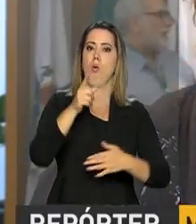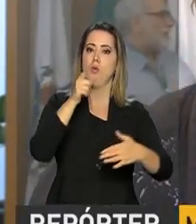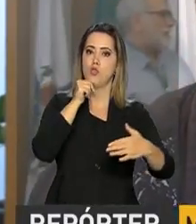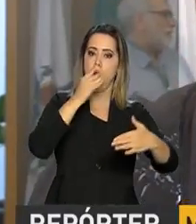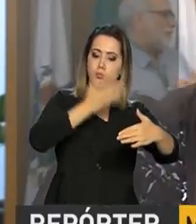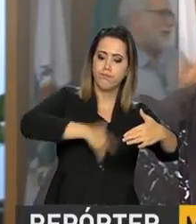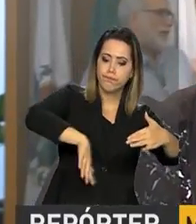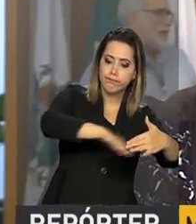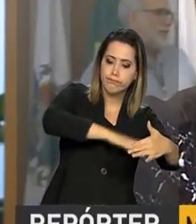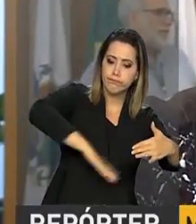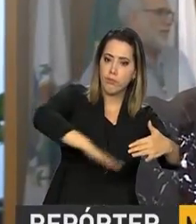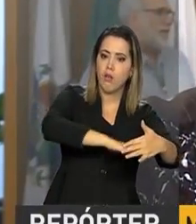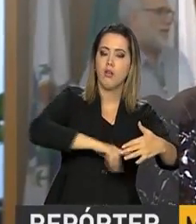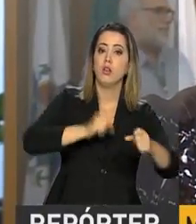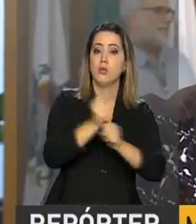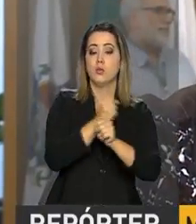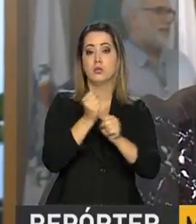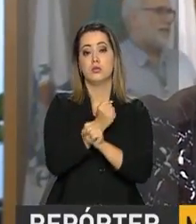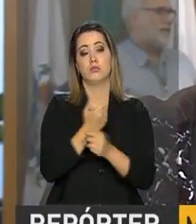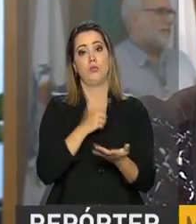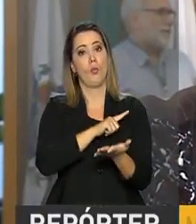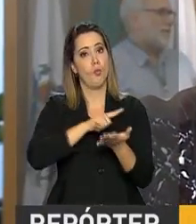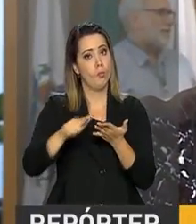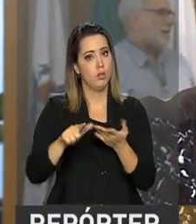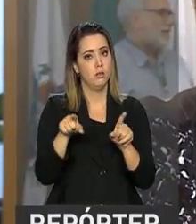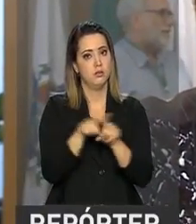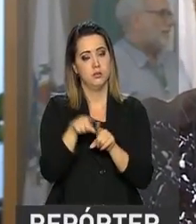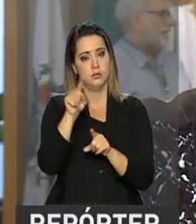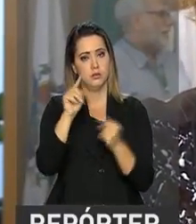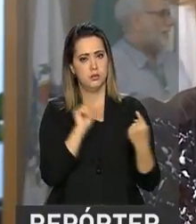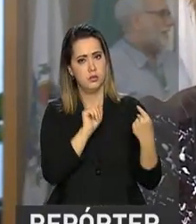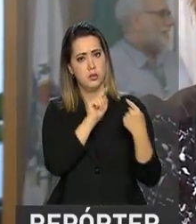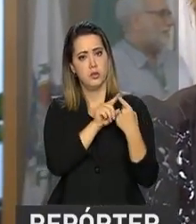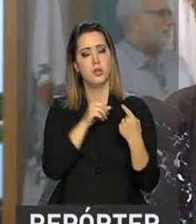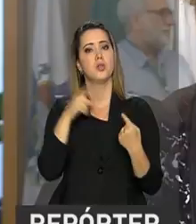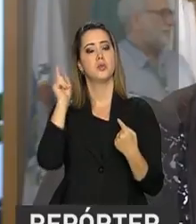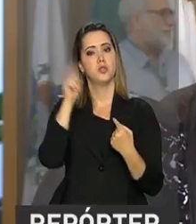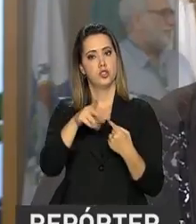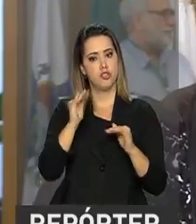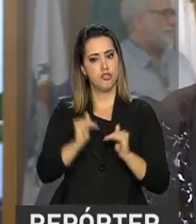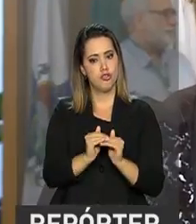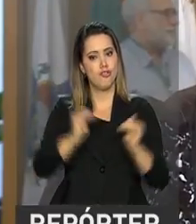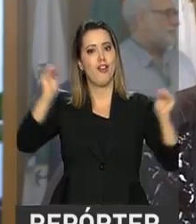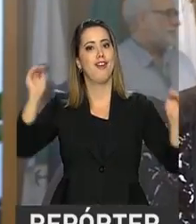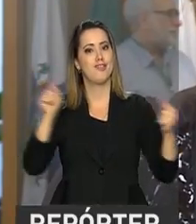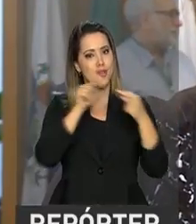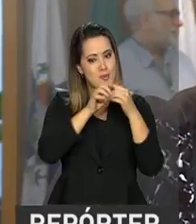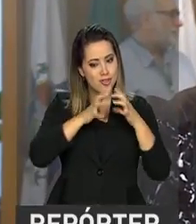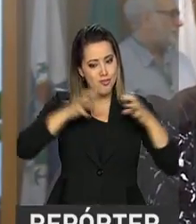de água de produção no semiárido. Então temos uma meta ousada, uma meta